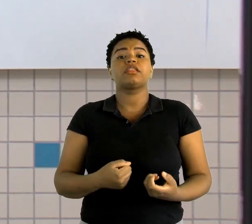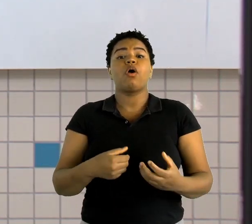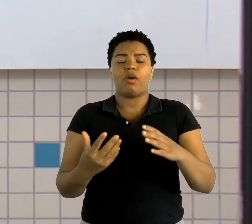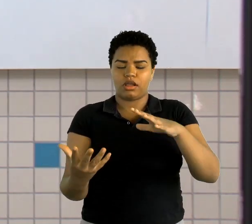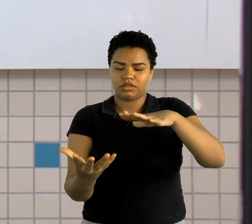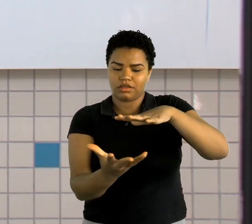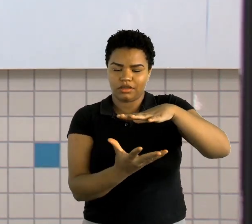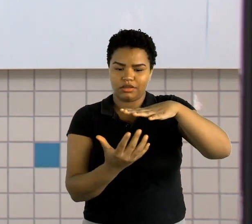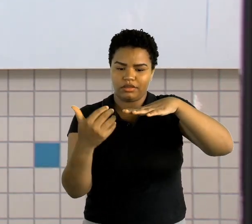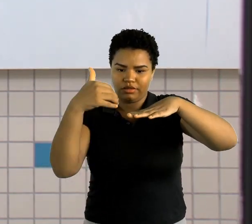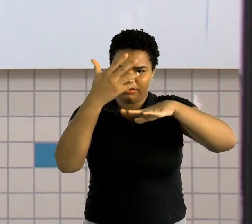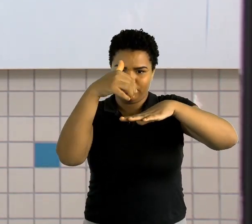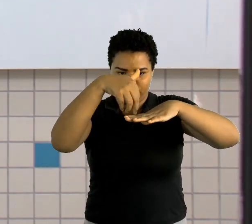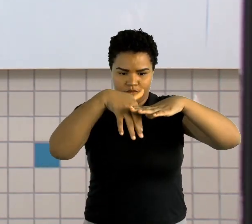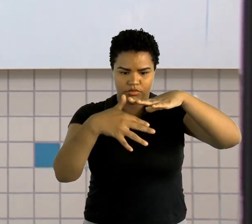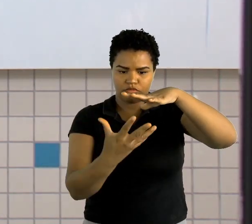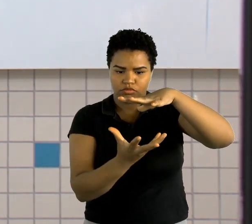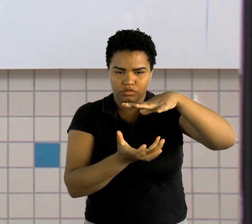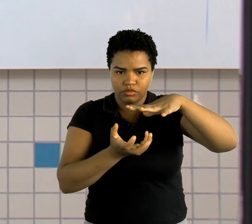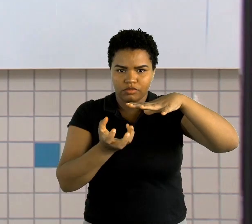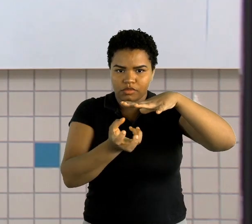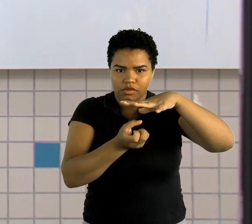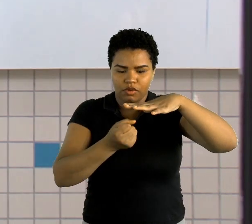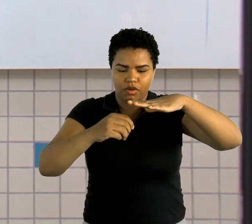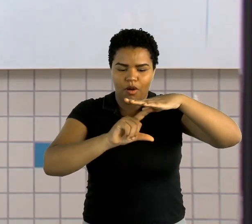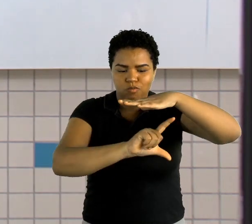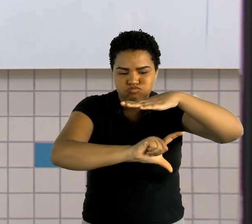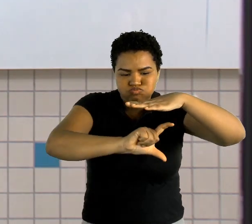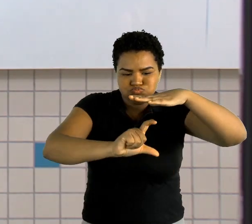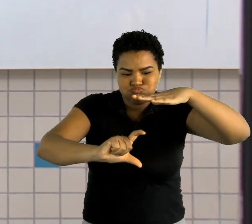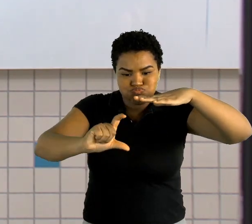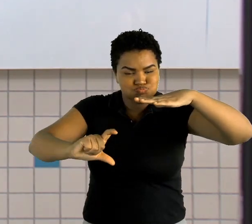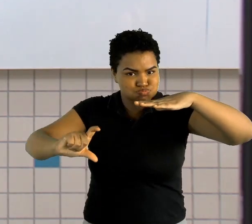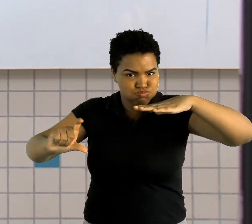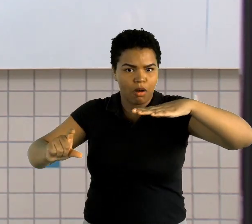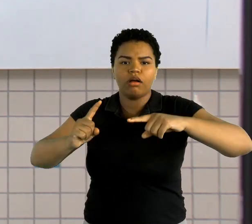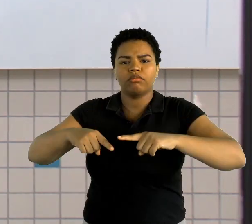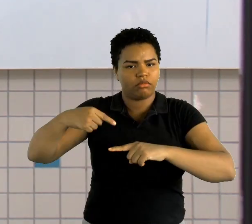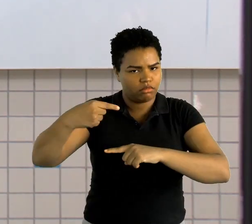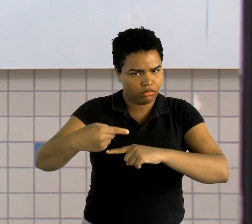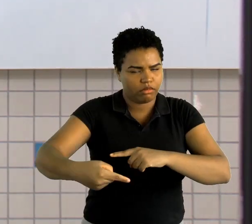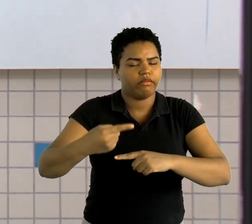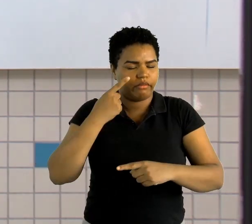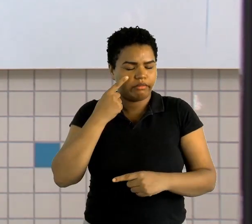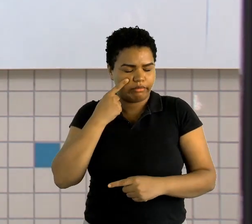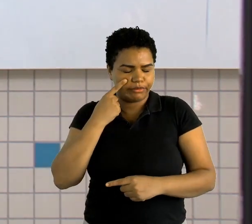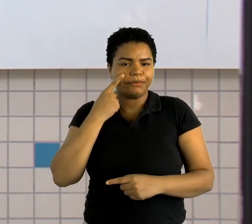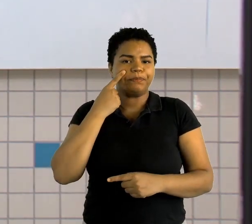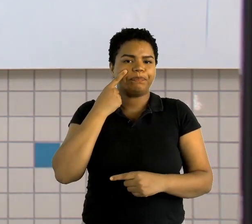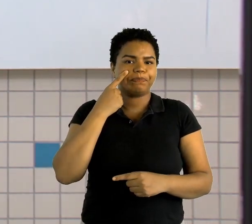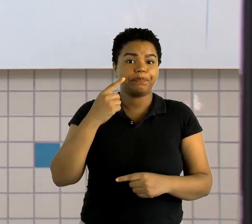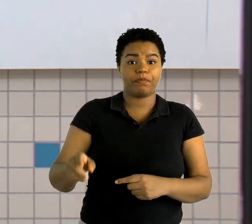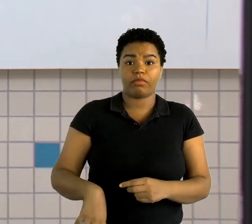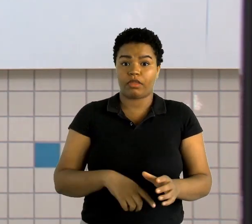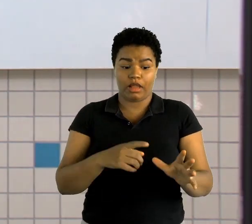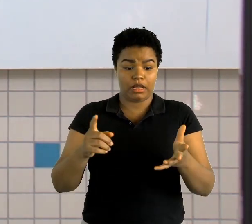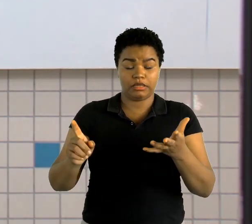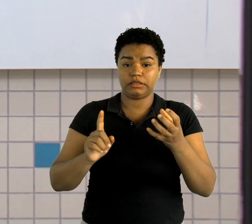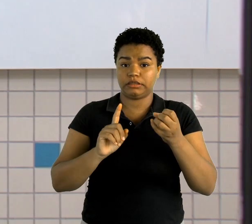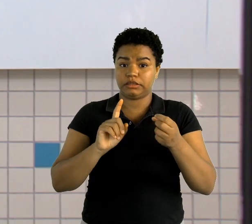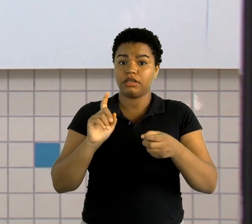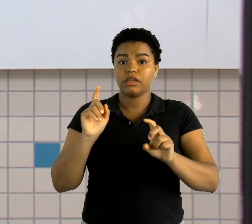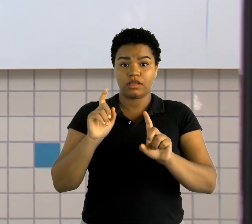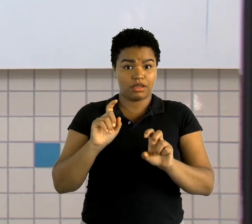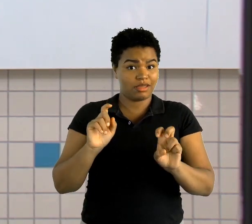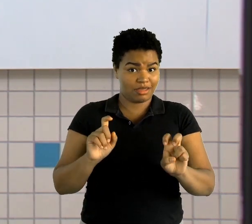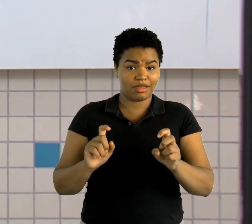vai armazenar água no lençol freático. Nós vamos ver isso mais na frente. E quinto, transpiração